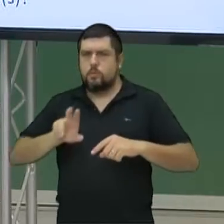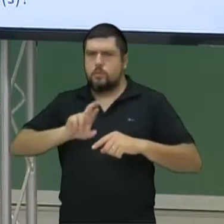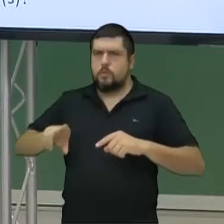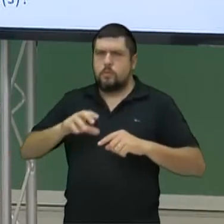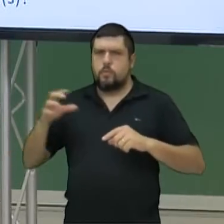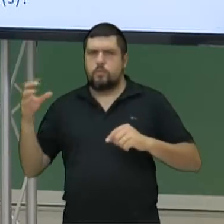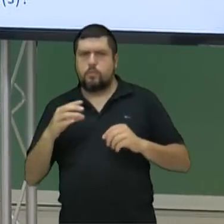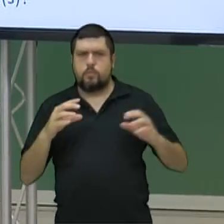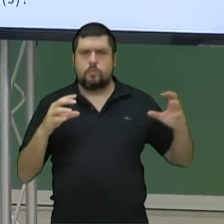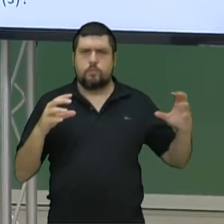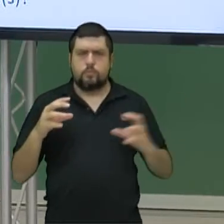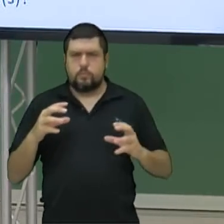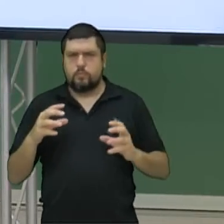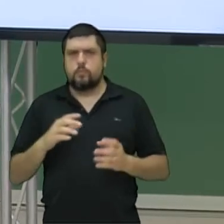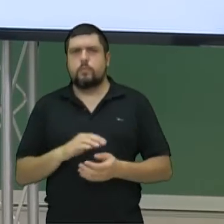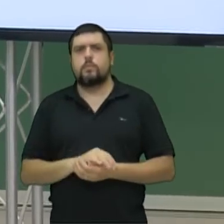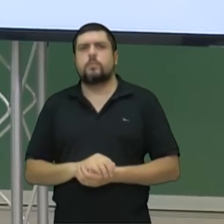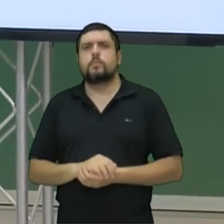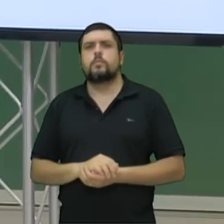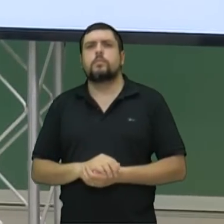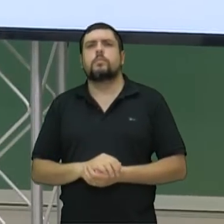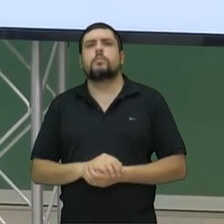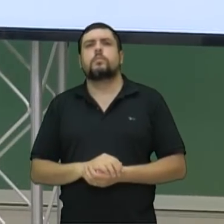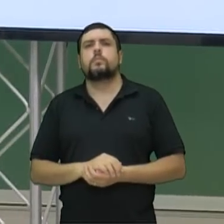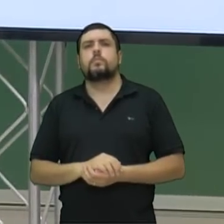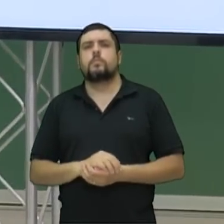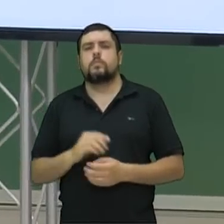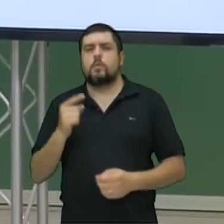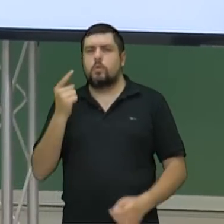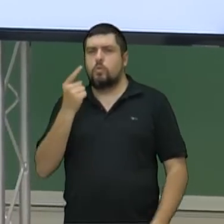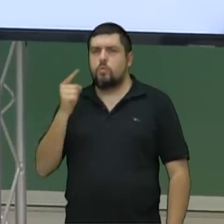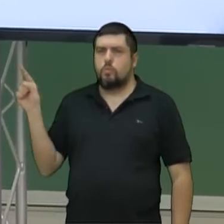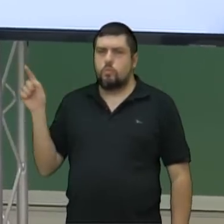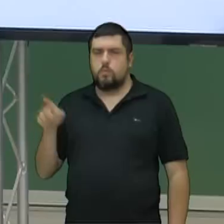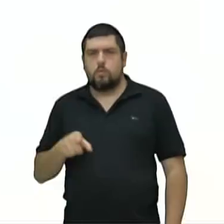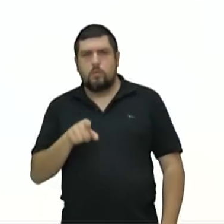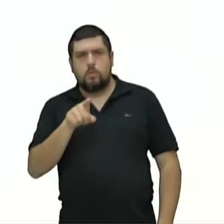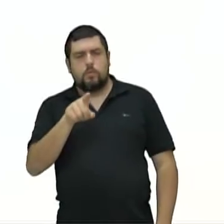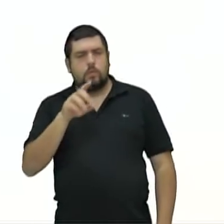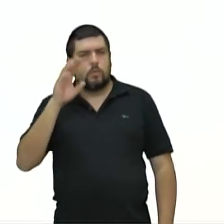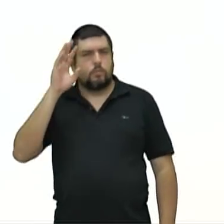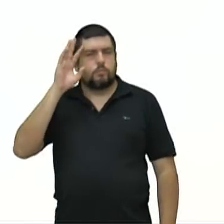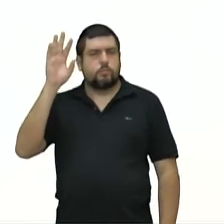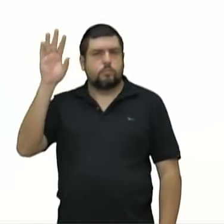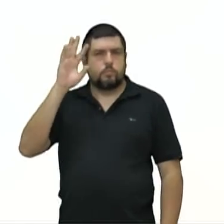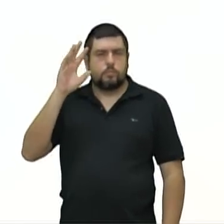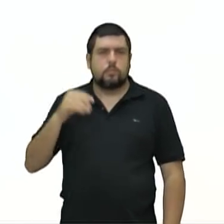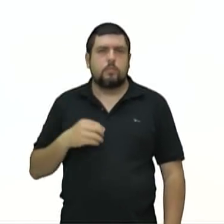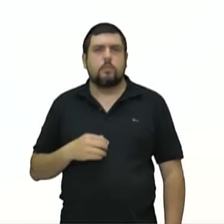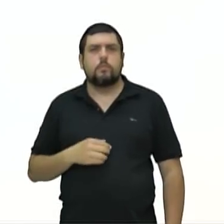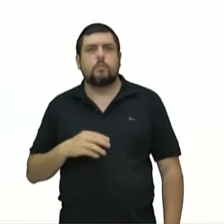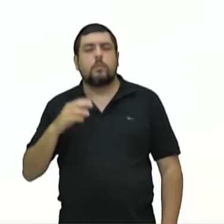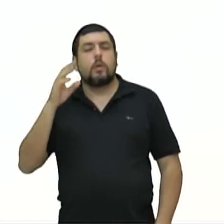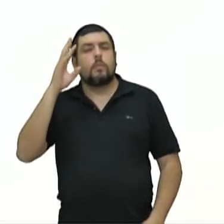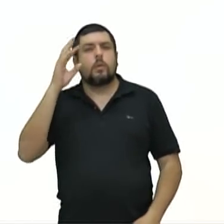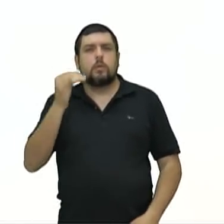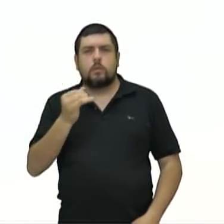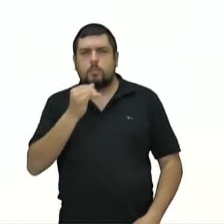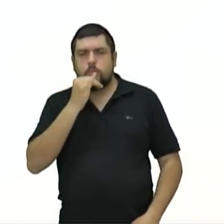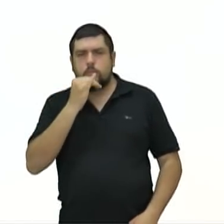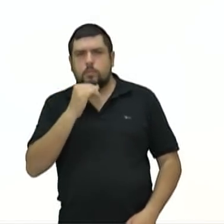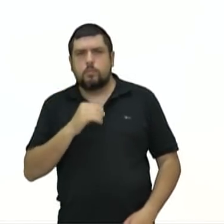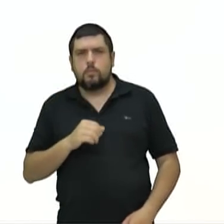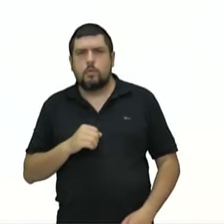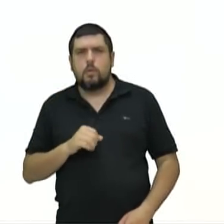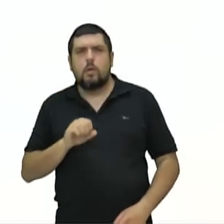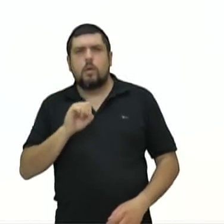ação e reação. Beleza, gente? E para a gente finalizar, eu quero que vocês pensem nisso, né? Imagina essa situação aqui, ó. Se o ventilador estiver